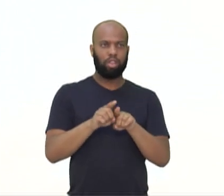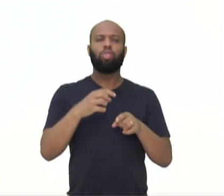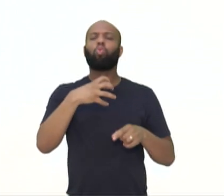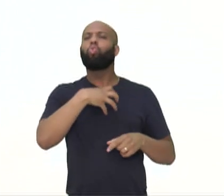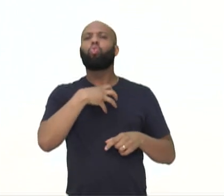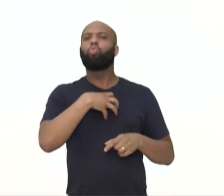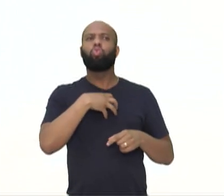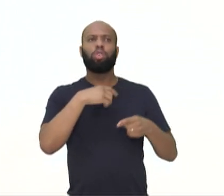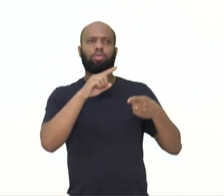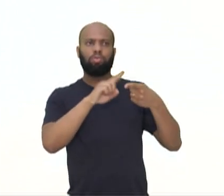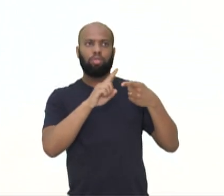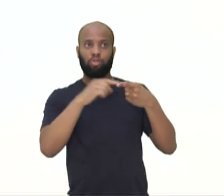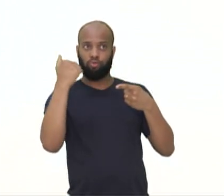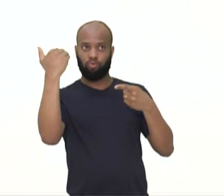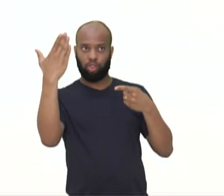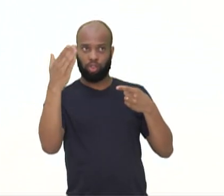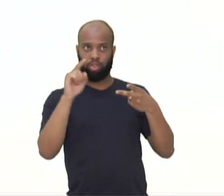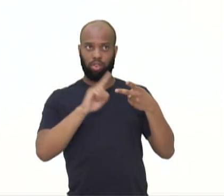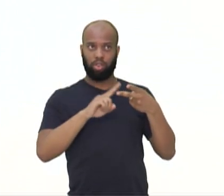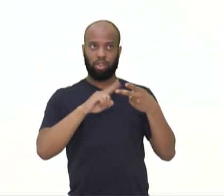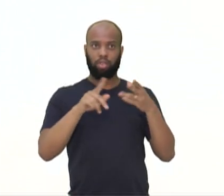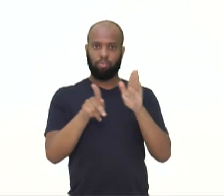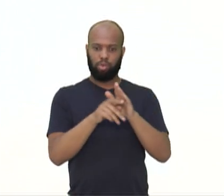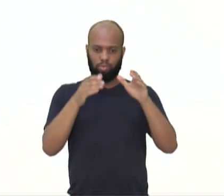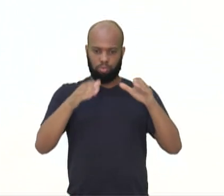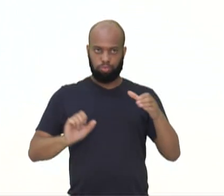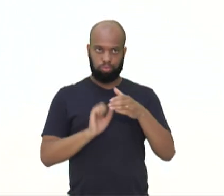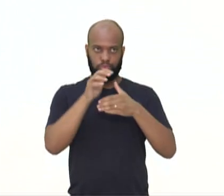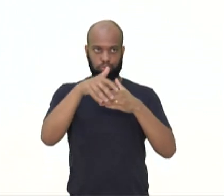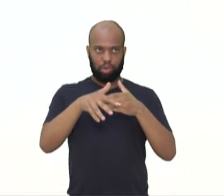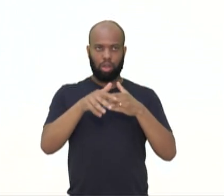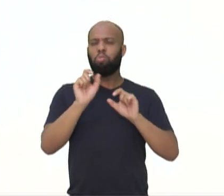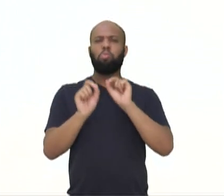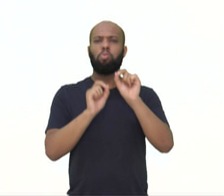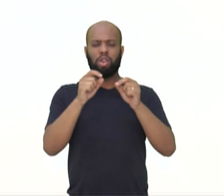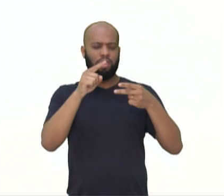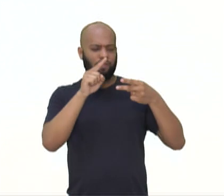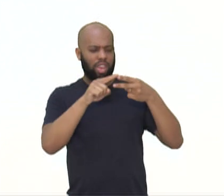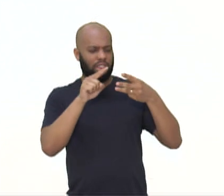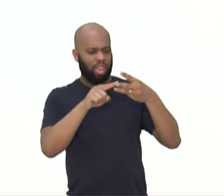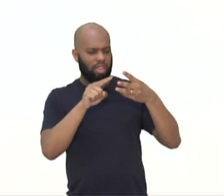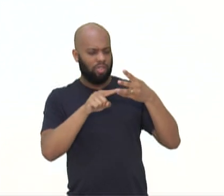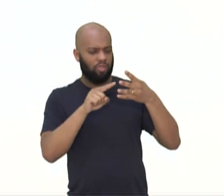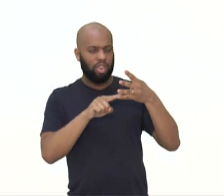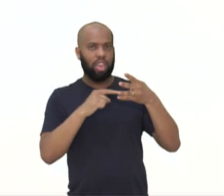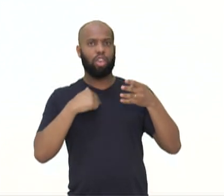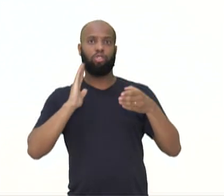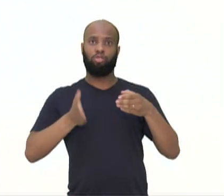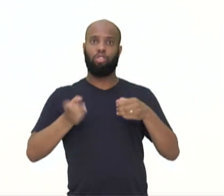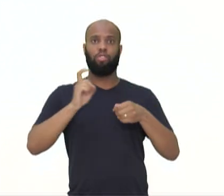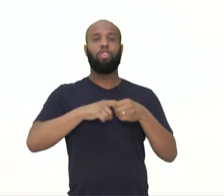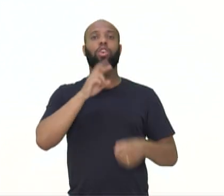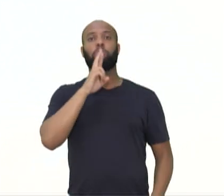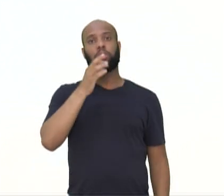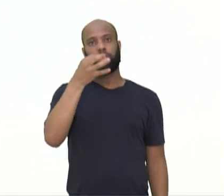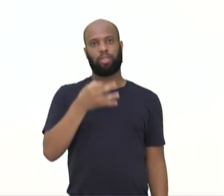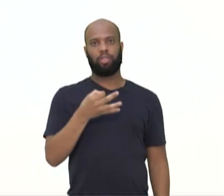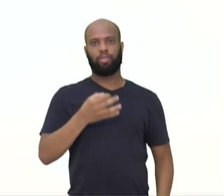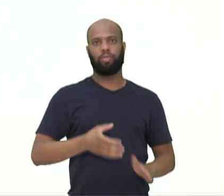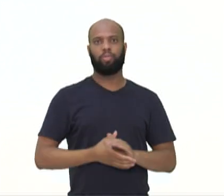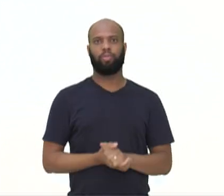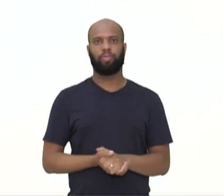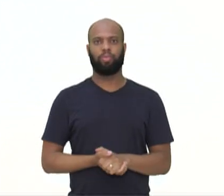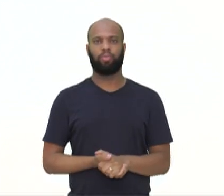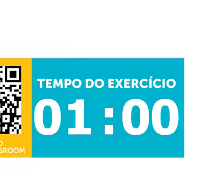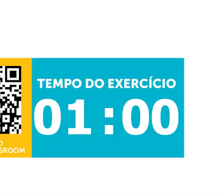metamórfica, sedimentar ou na magmática? Pense um pouquinho que daqui a pouco eu volto com a resposta correta.